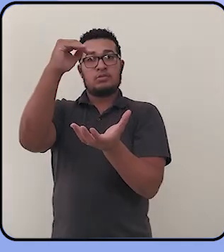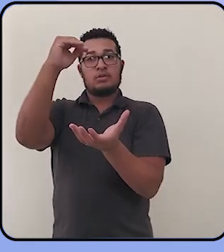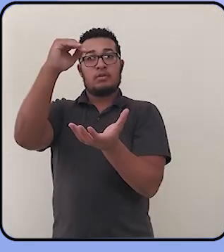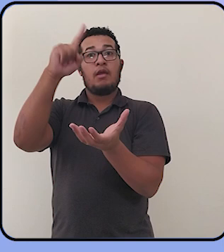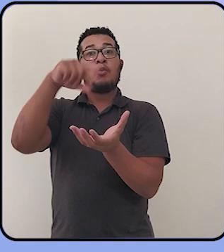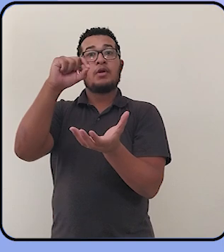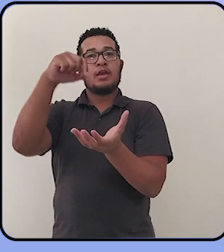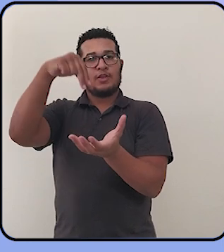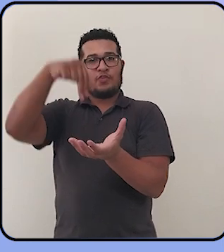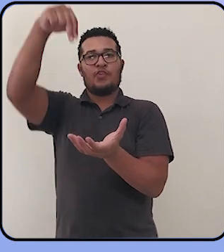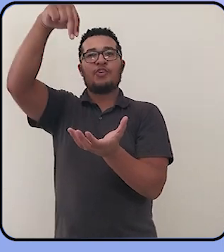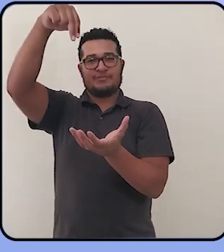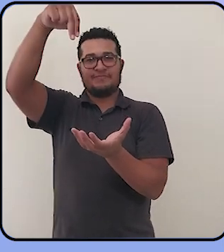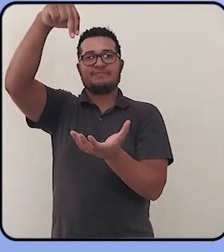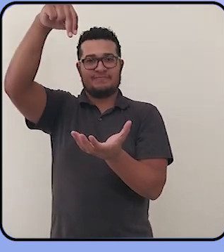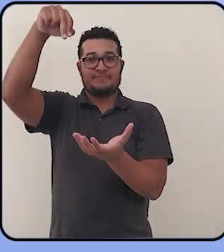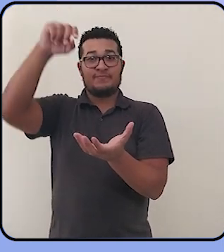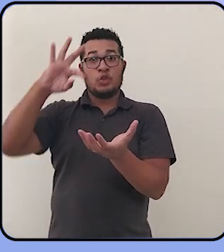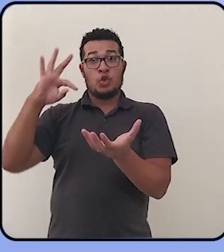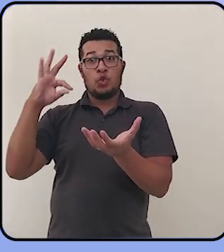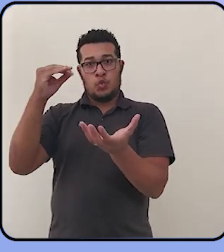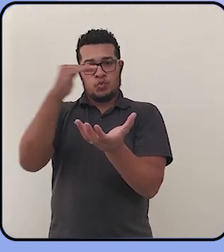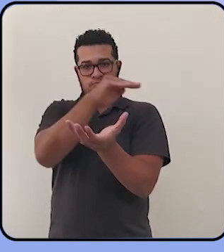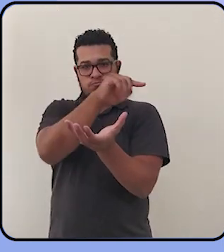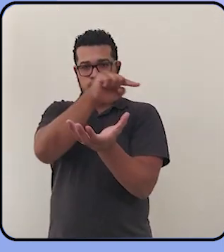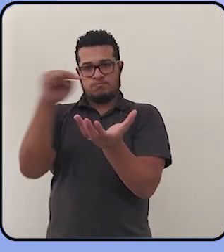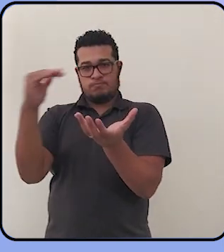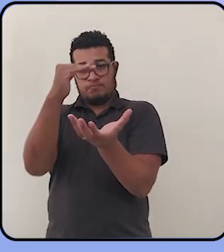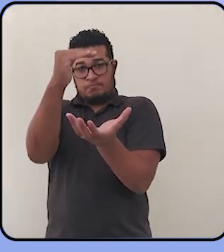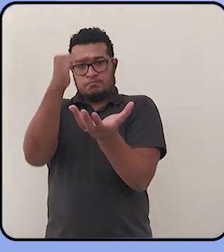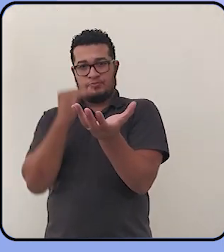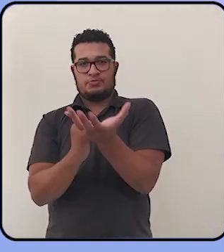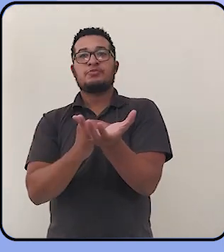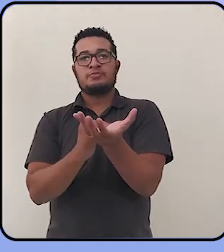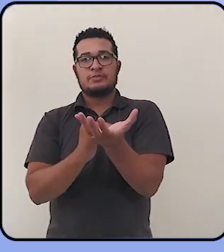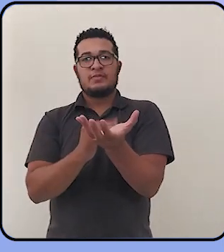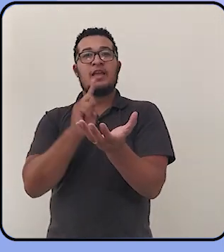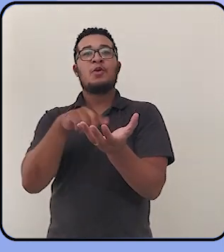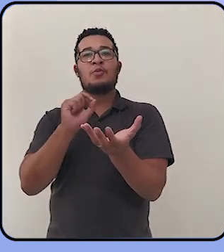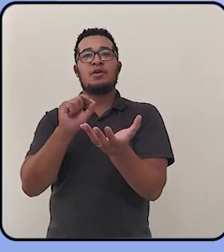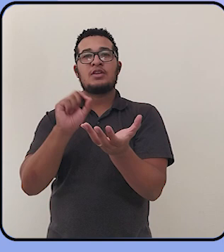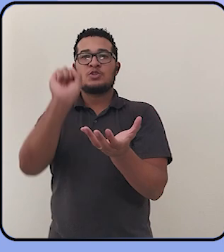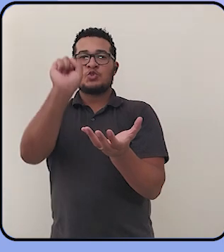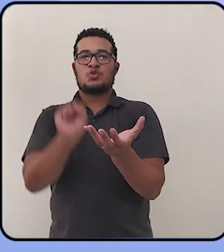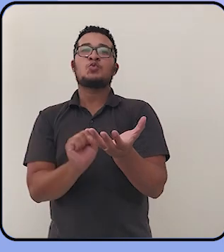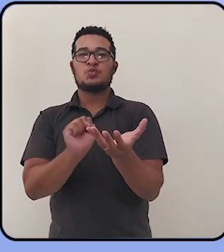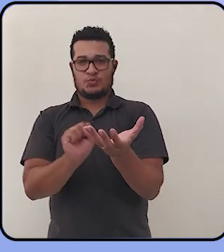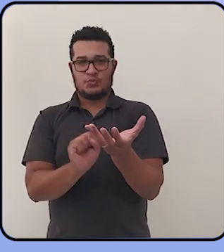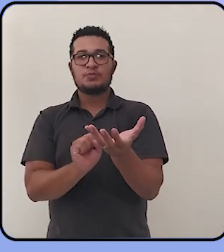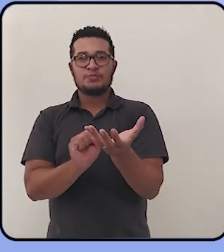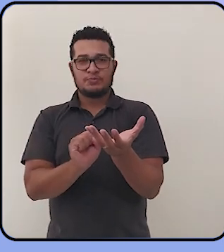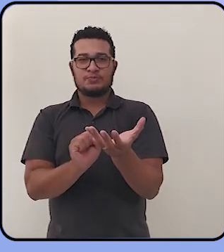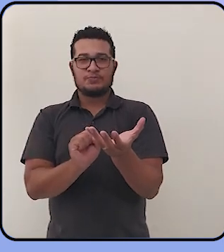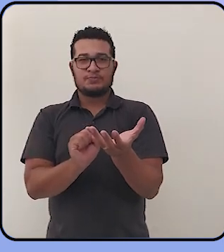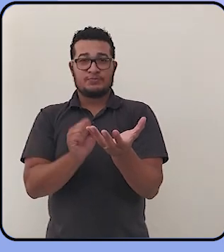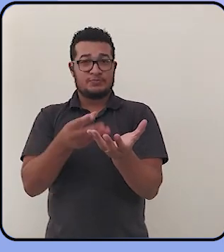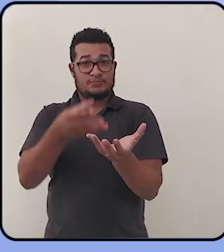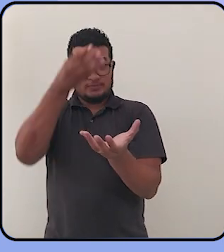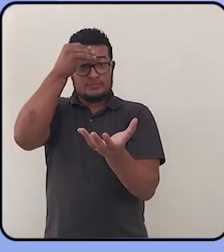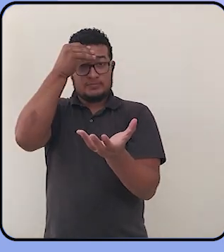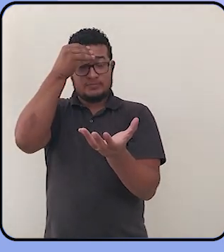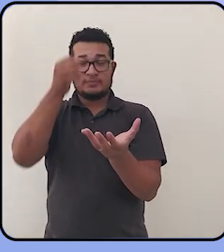Equador, hemisfério norte. Tudo que estiver abaixo da linha do Equador, hemisfério